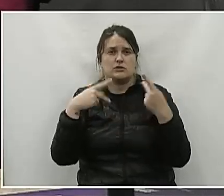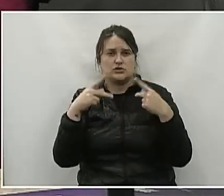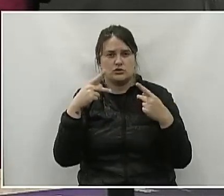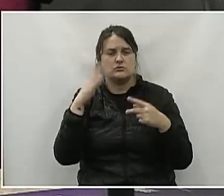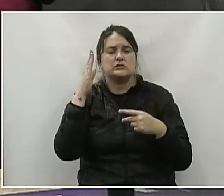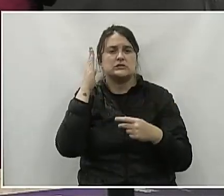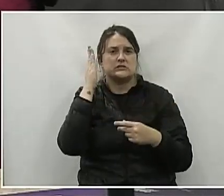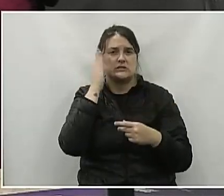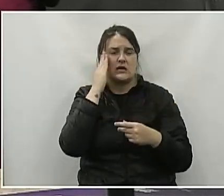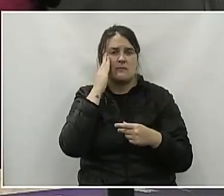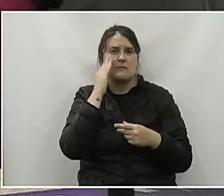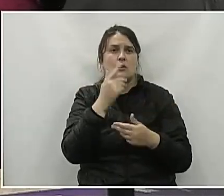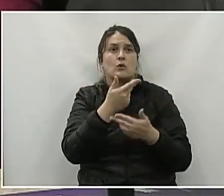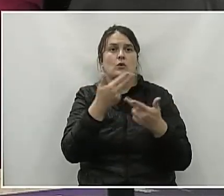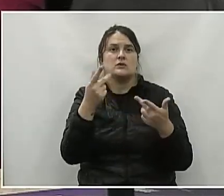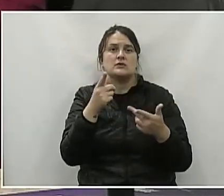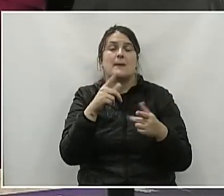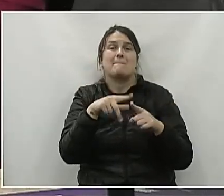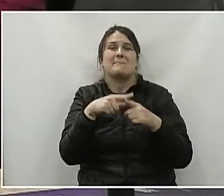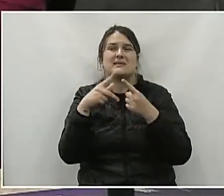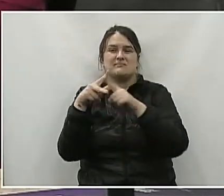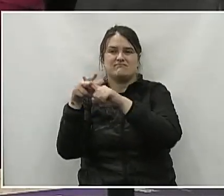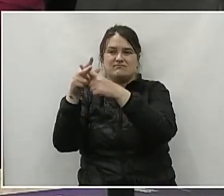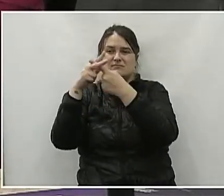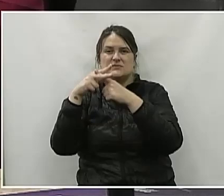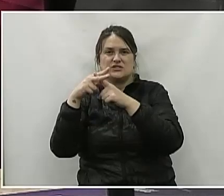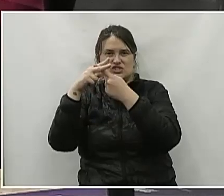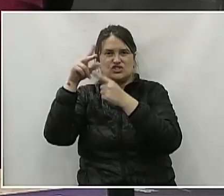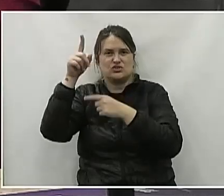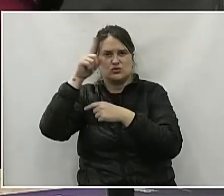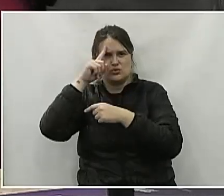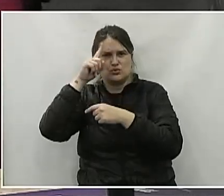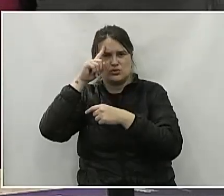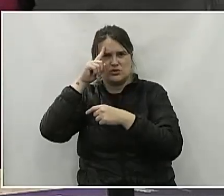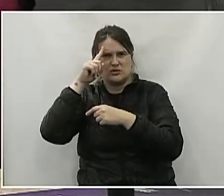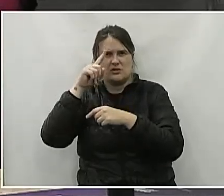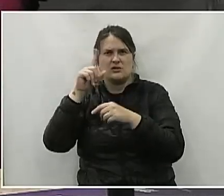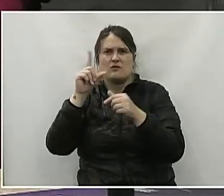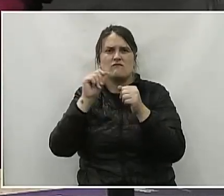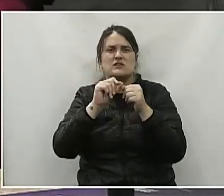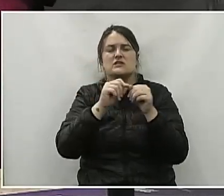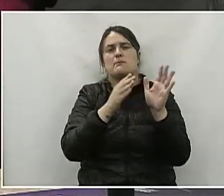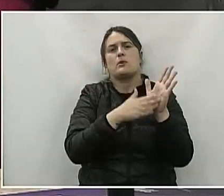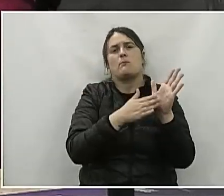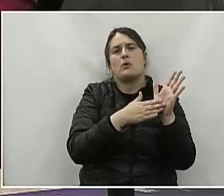gente sabe que muitas coisas, mas a manutenção do dia a dia, em vez de ficar fazendo